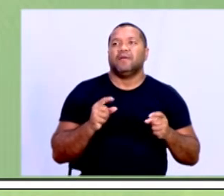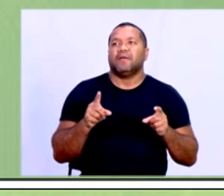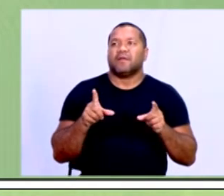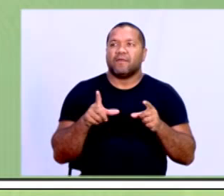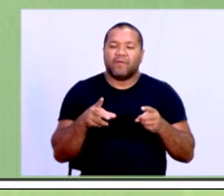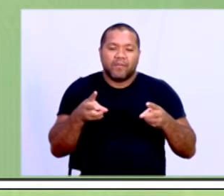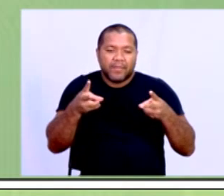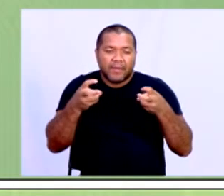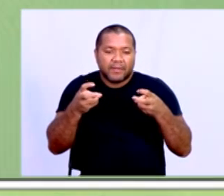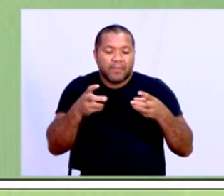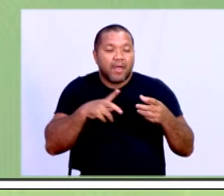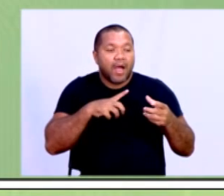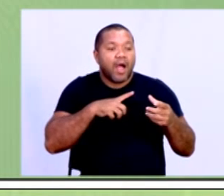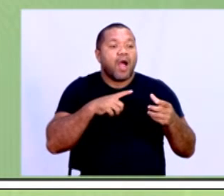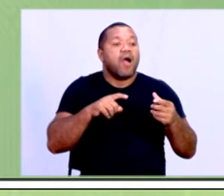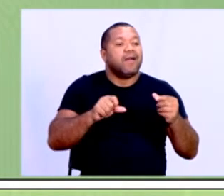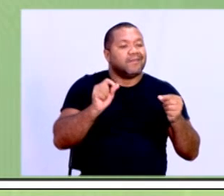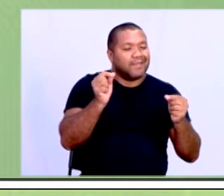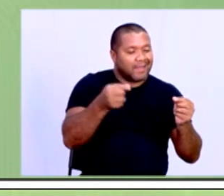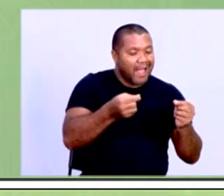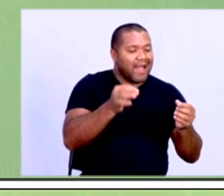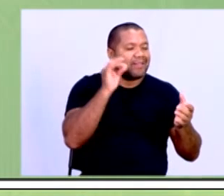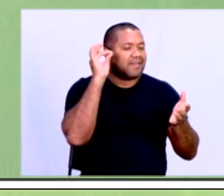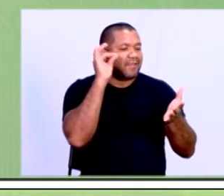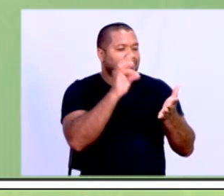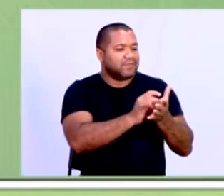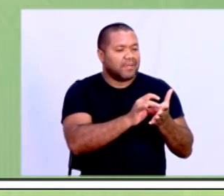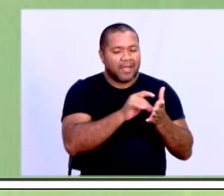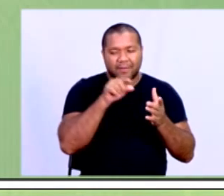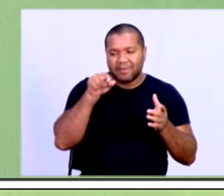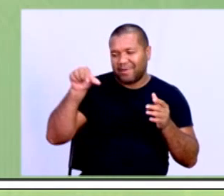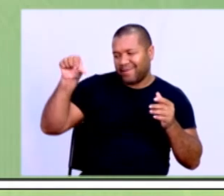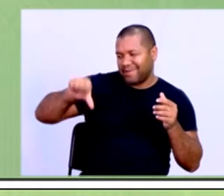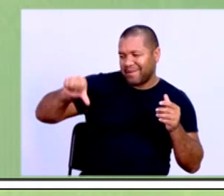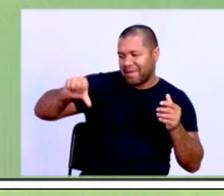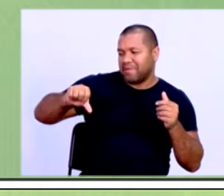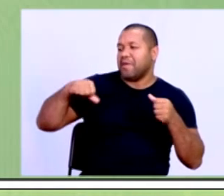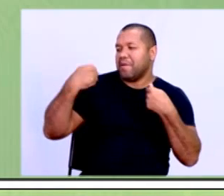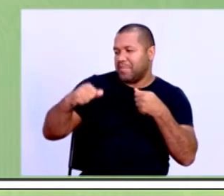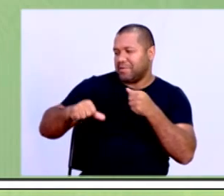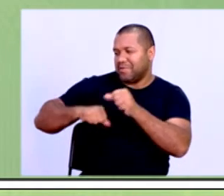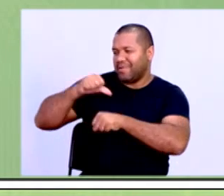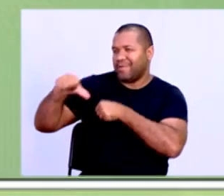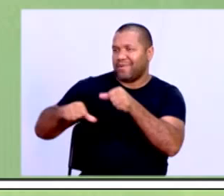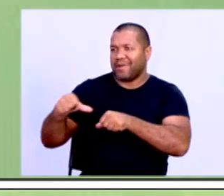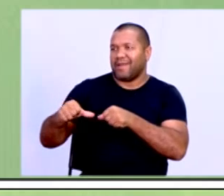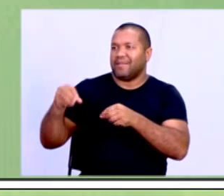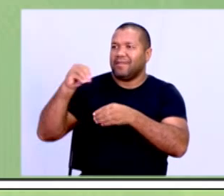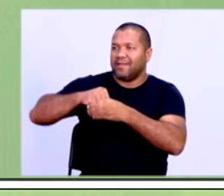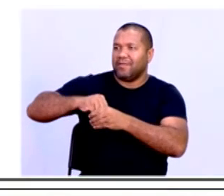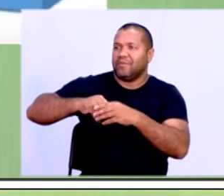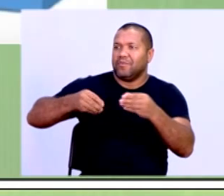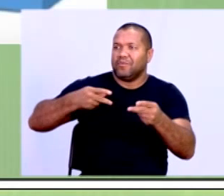vistos os pontos positivos e negativos e o que vai precisar mudar dentro do nosso